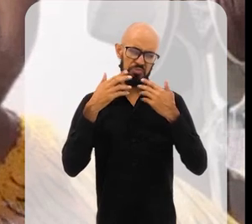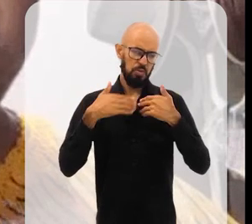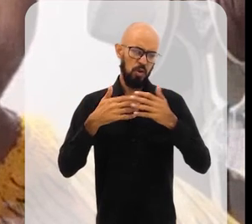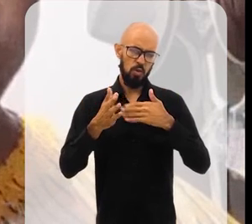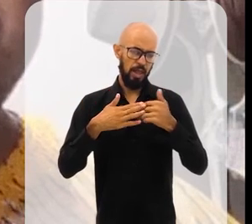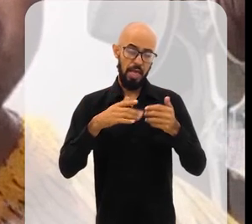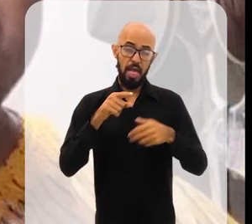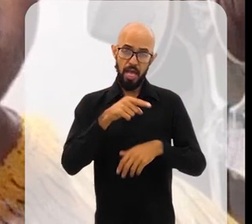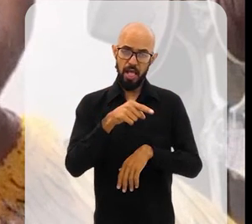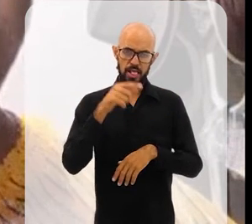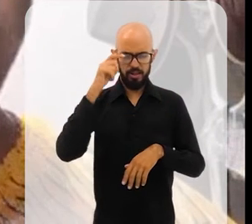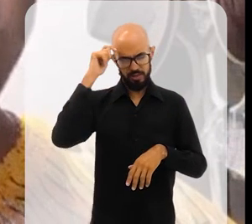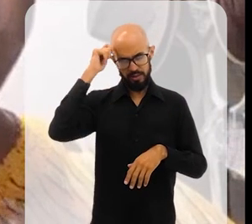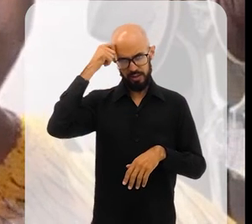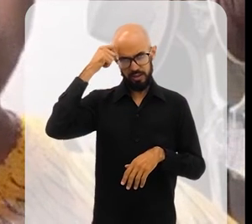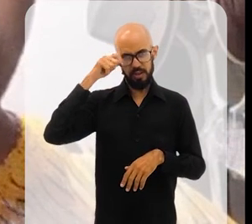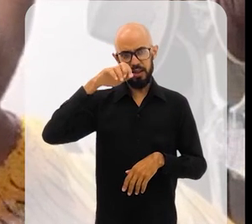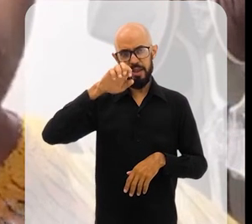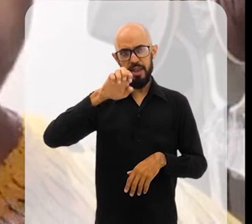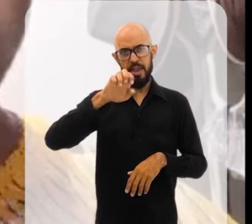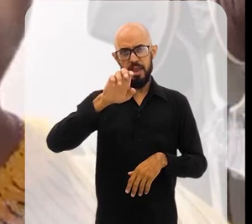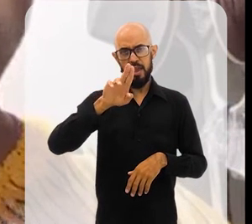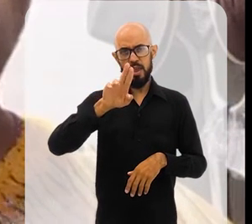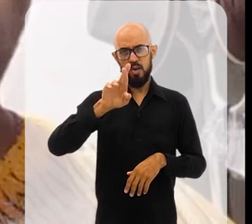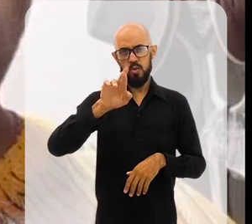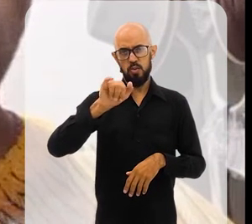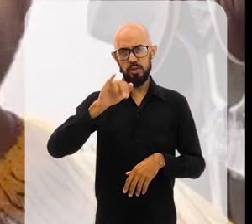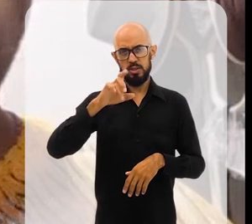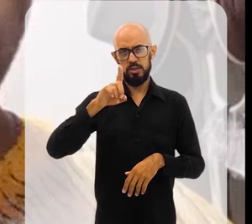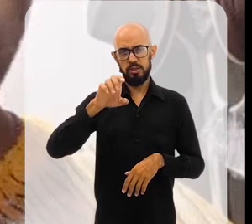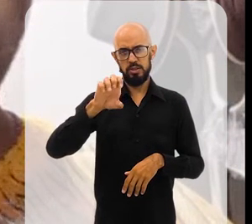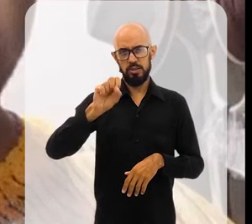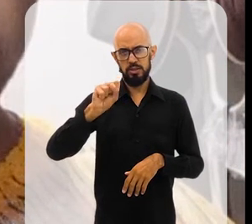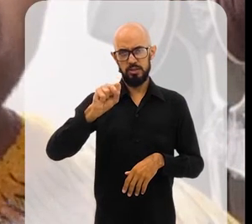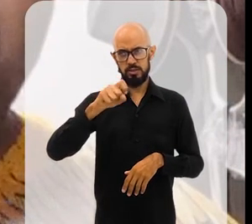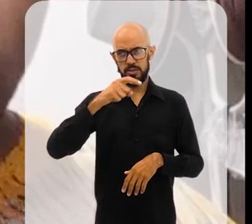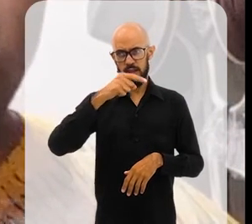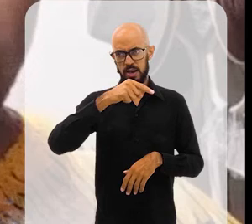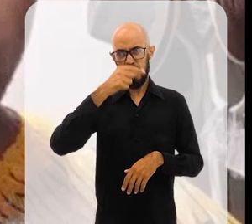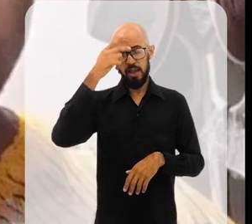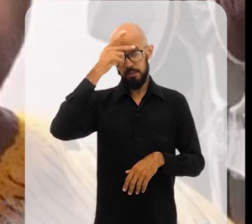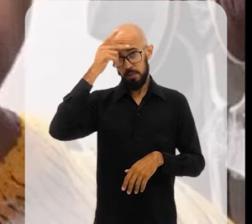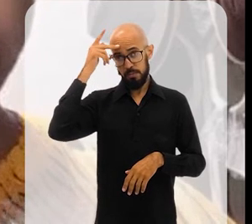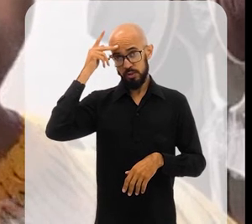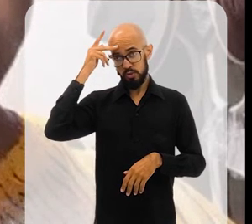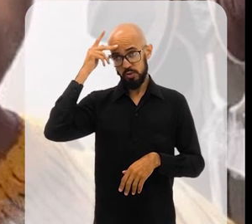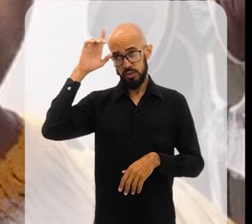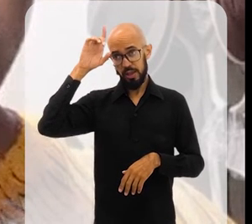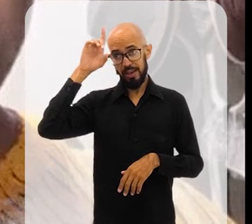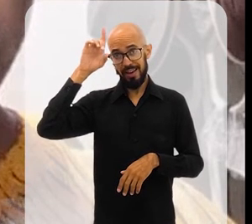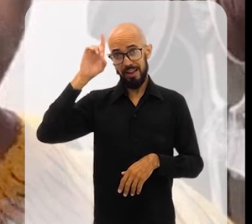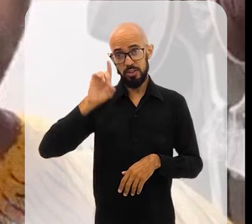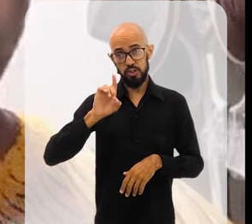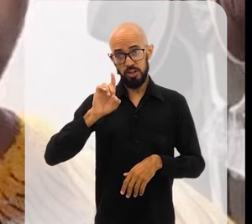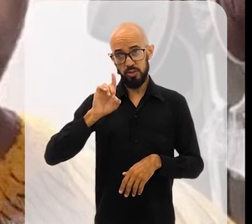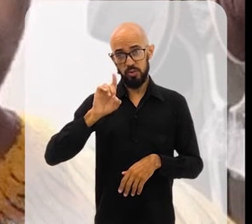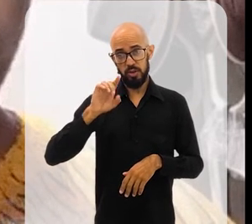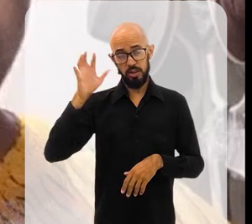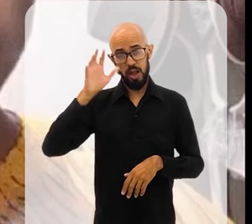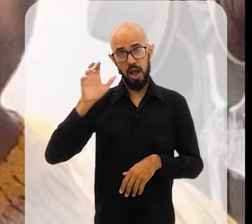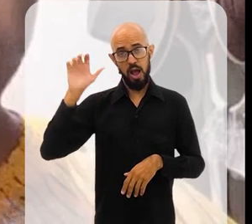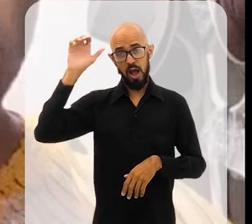professora negra, retinta, Eurídice Ambrósio, ela era e é até hoje diretora do